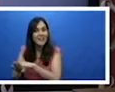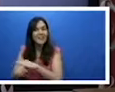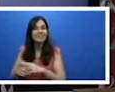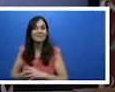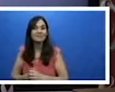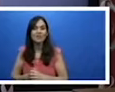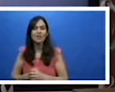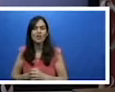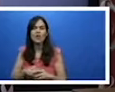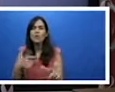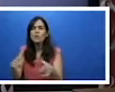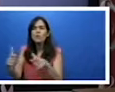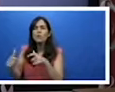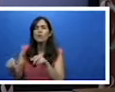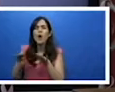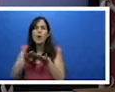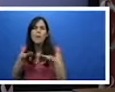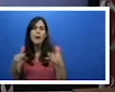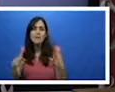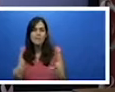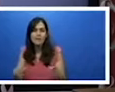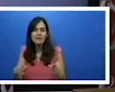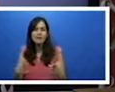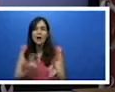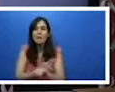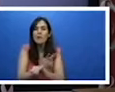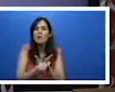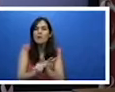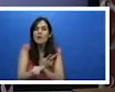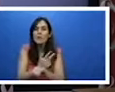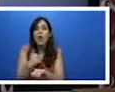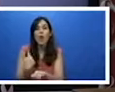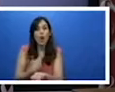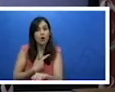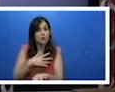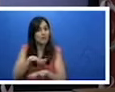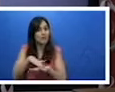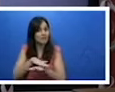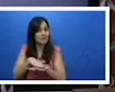e procurar uma mesa tranquila? Precisamos conversar.